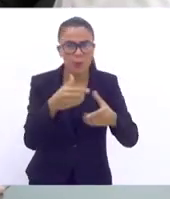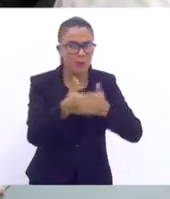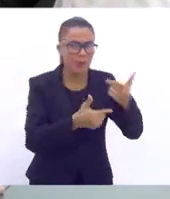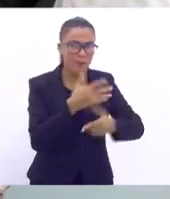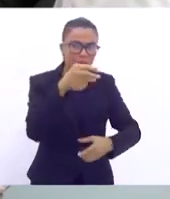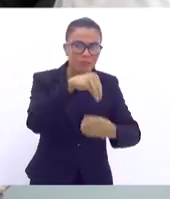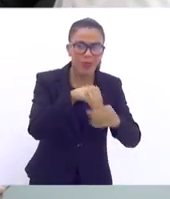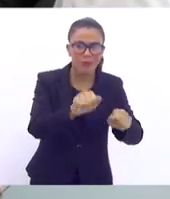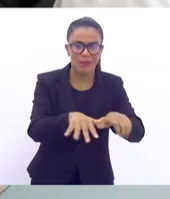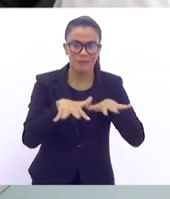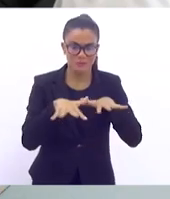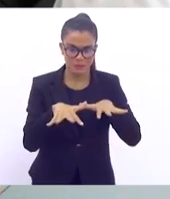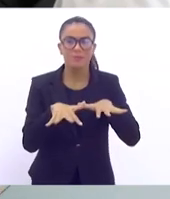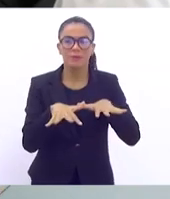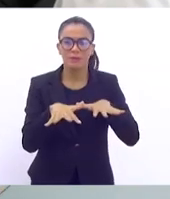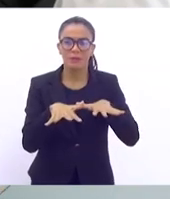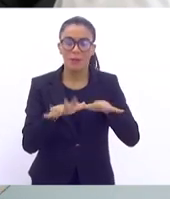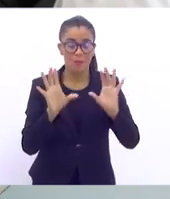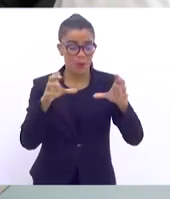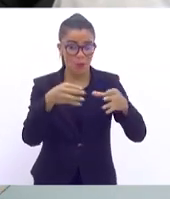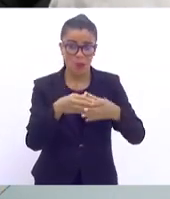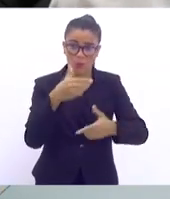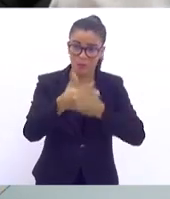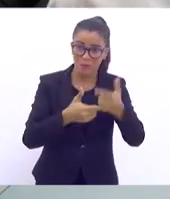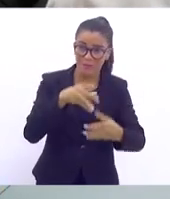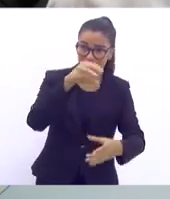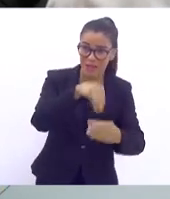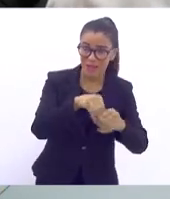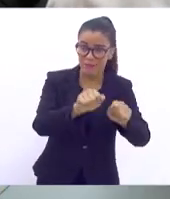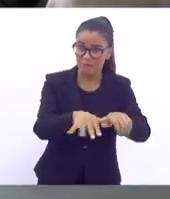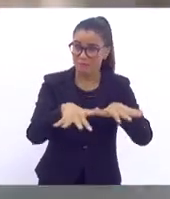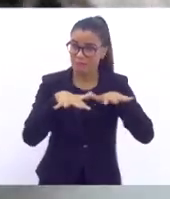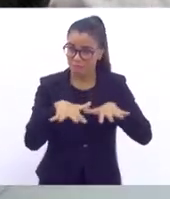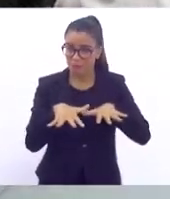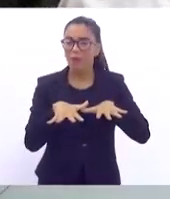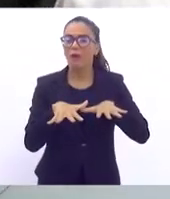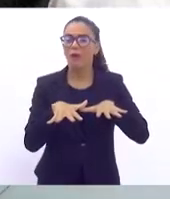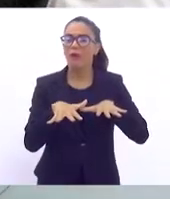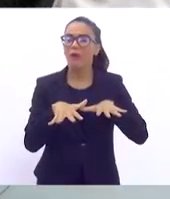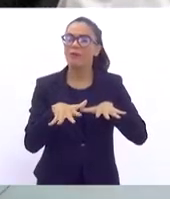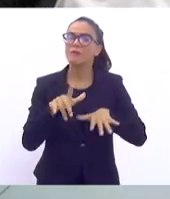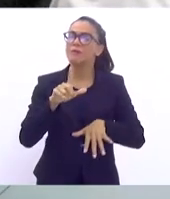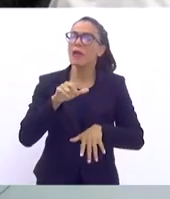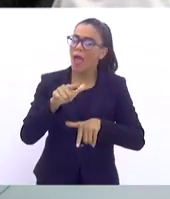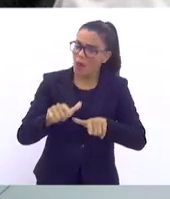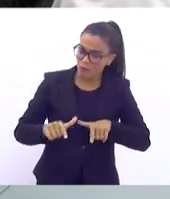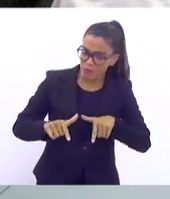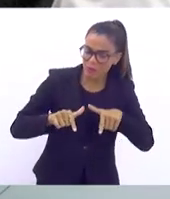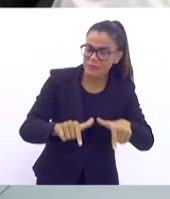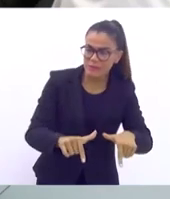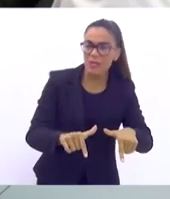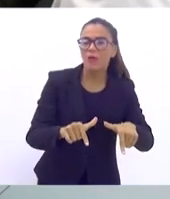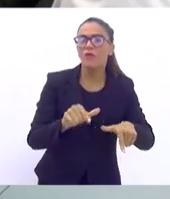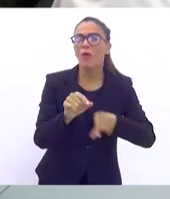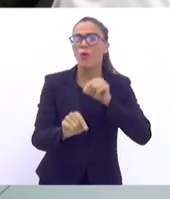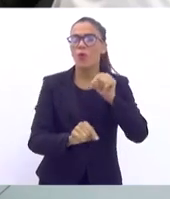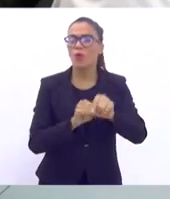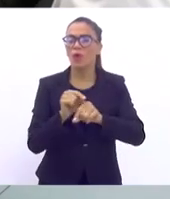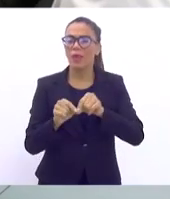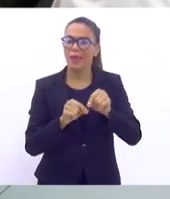a verdade é que as frentes parlamentares elas são iniciativas que são